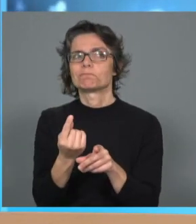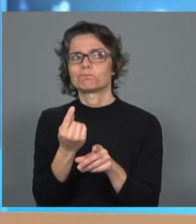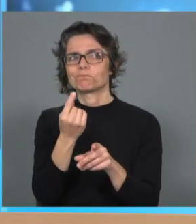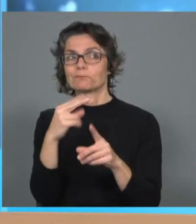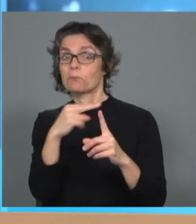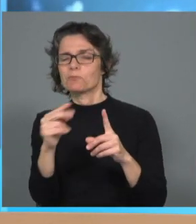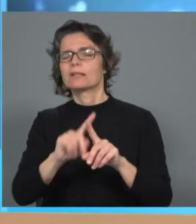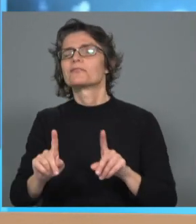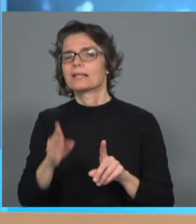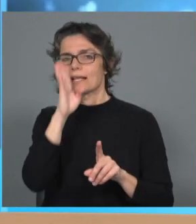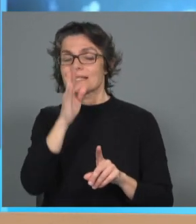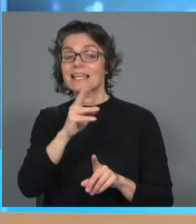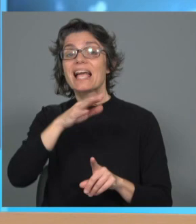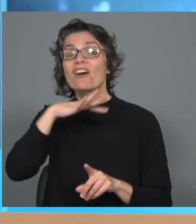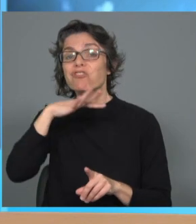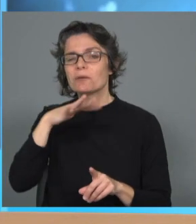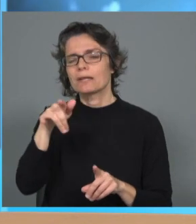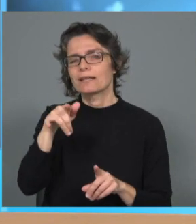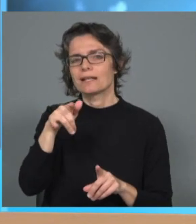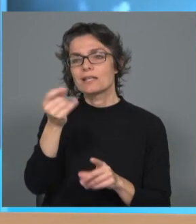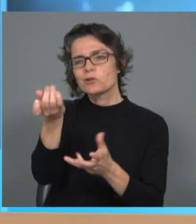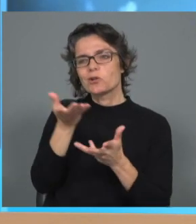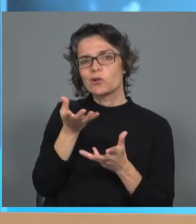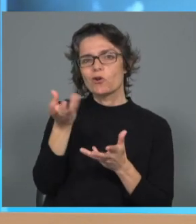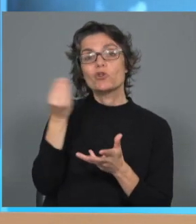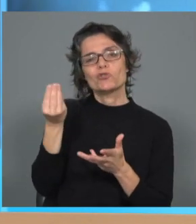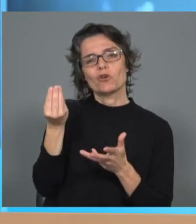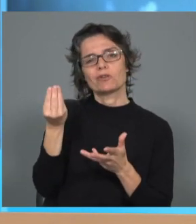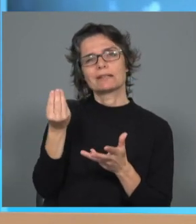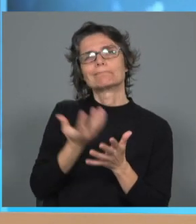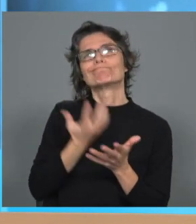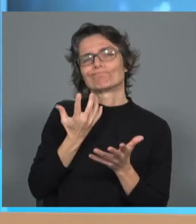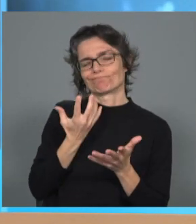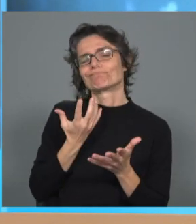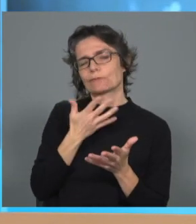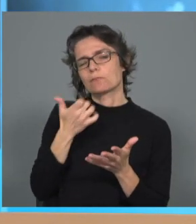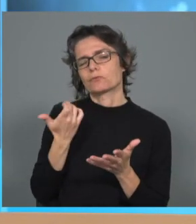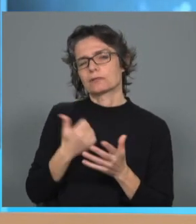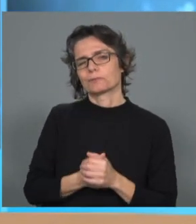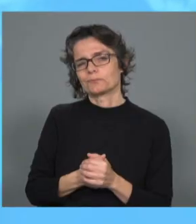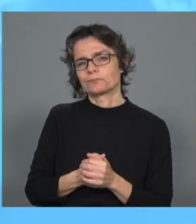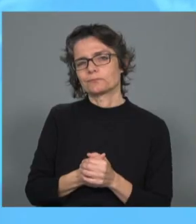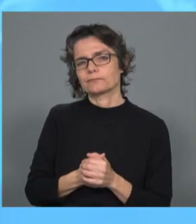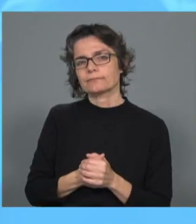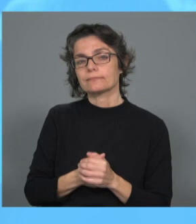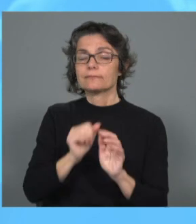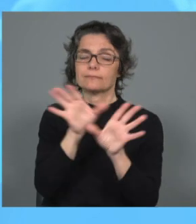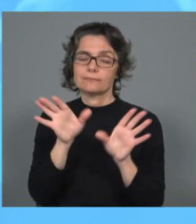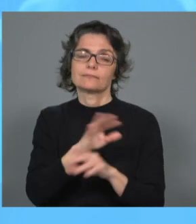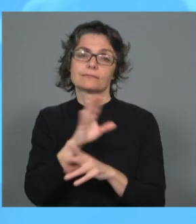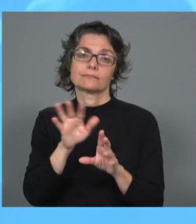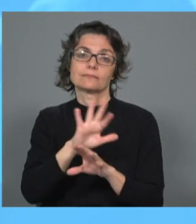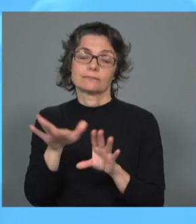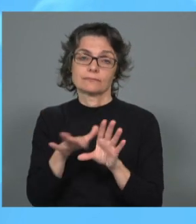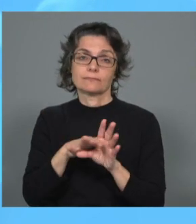estas famílias locais a acolherem os jovens que vêm de outros pontos do mundo. Sem dúvida que num envolvimento mais de